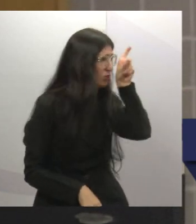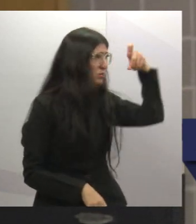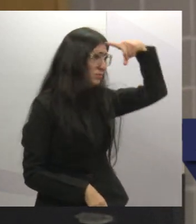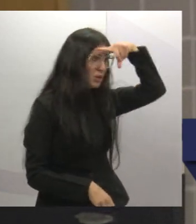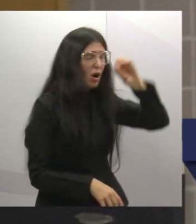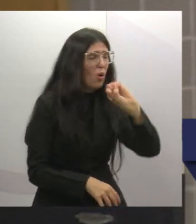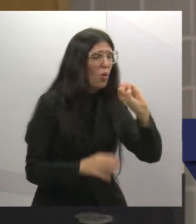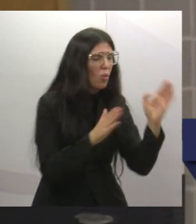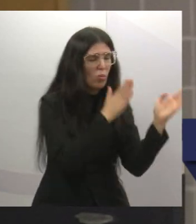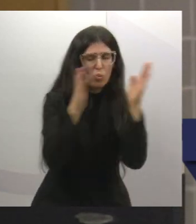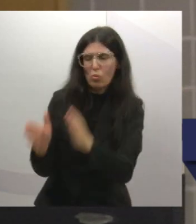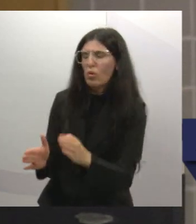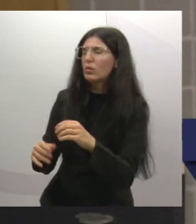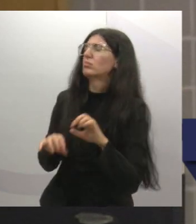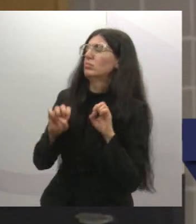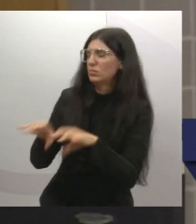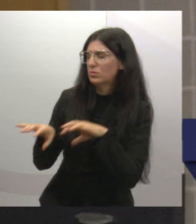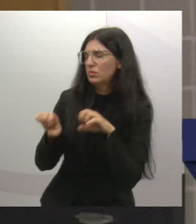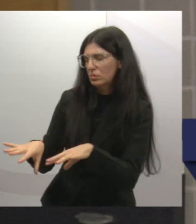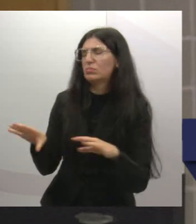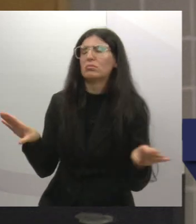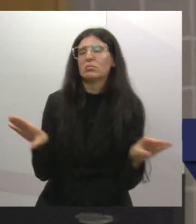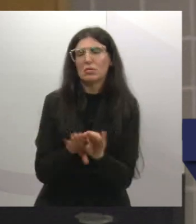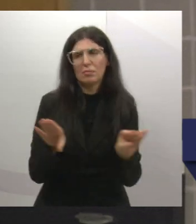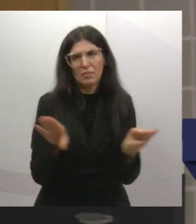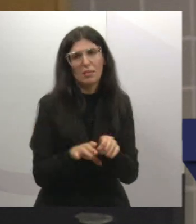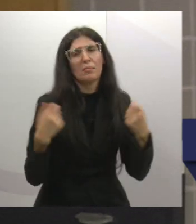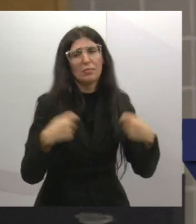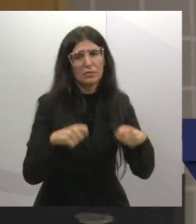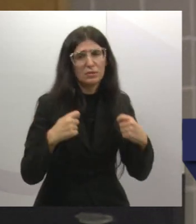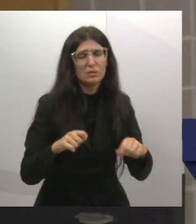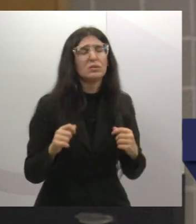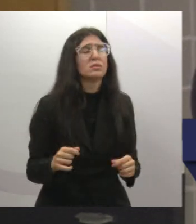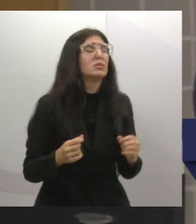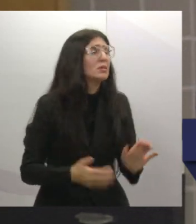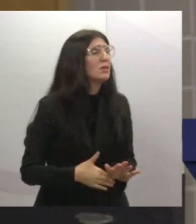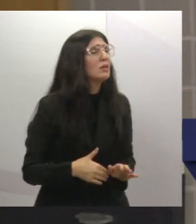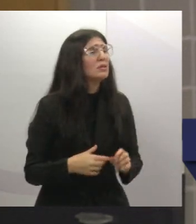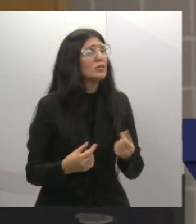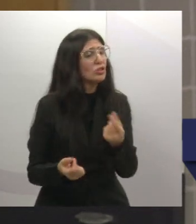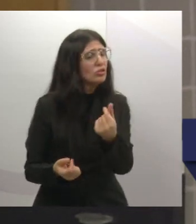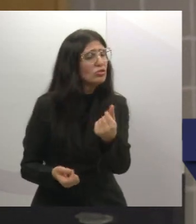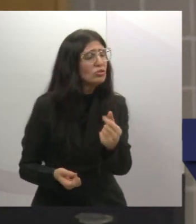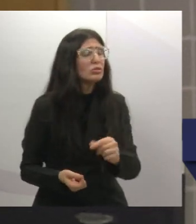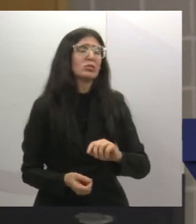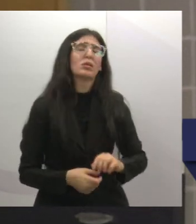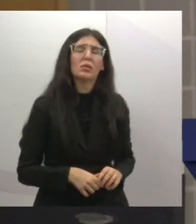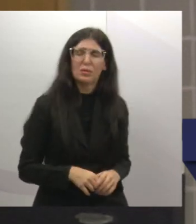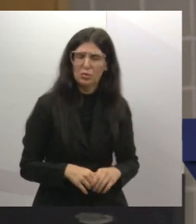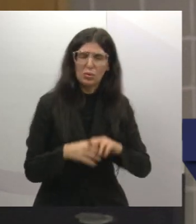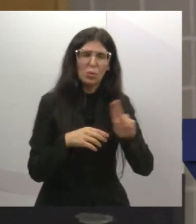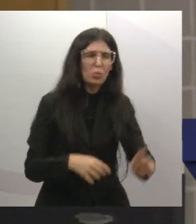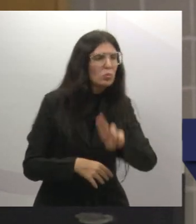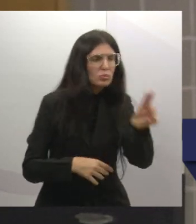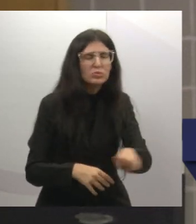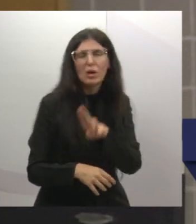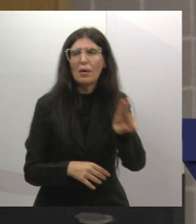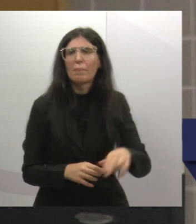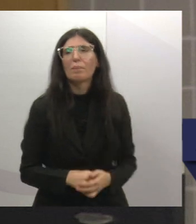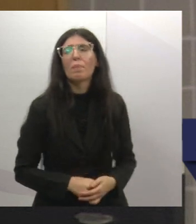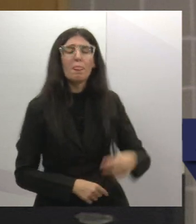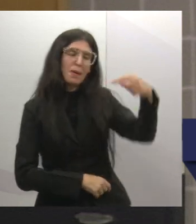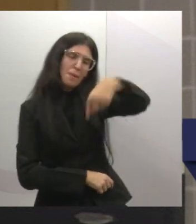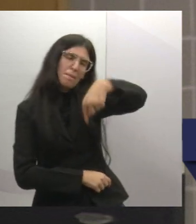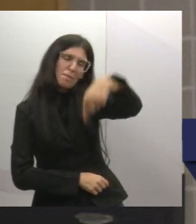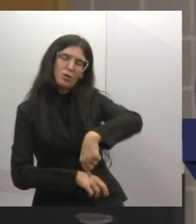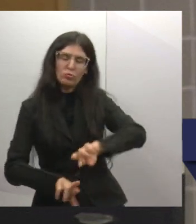educação. Então, montante que tem que ser aplicado. É lógico que o percentual, embaixo ele vai ser diferente, porque